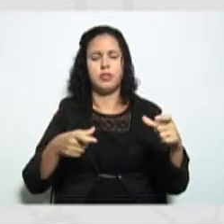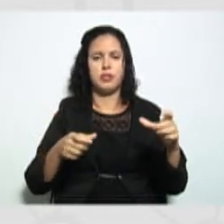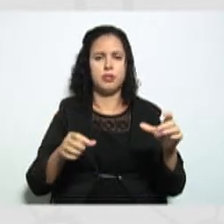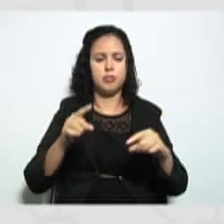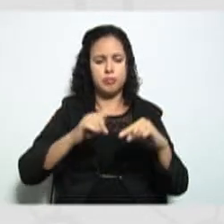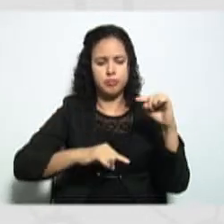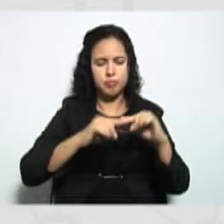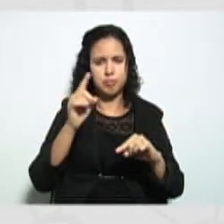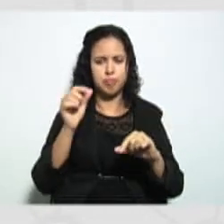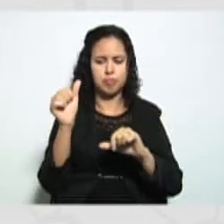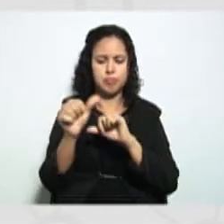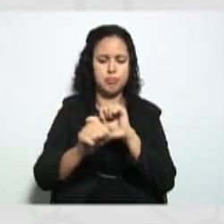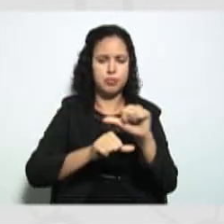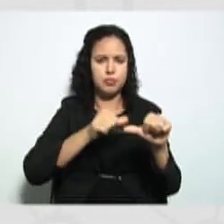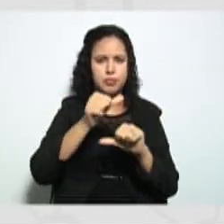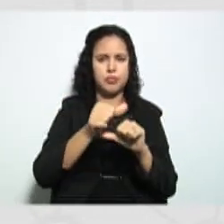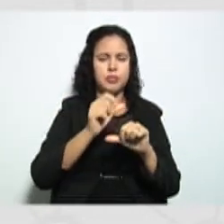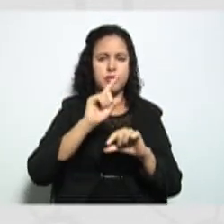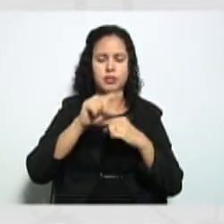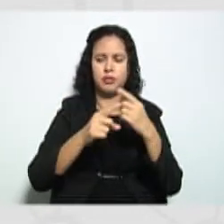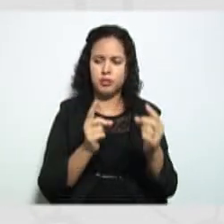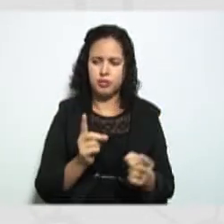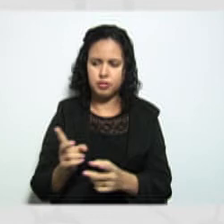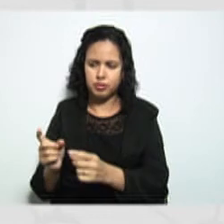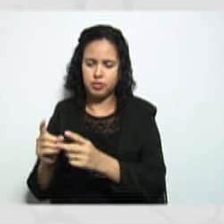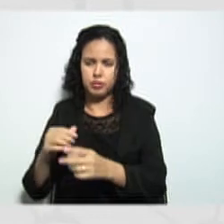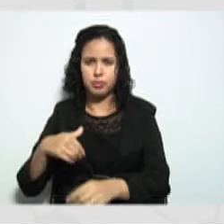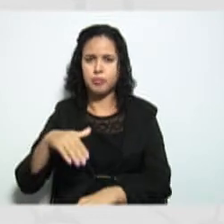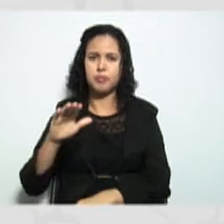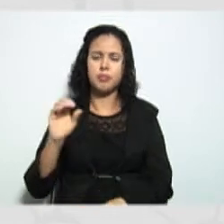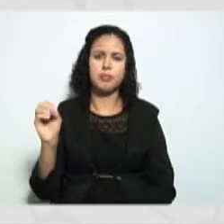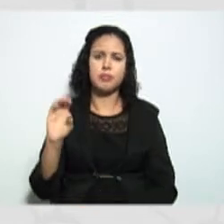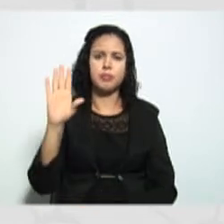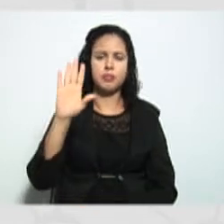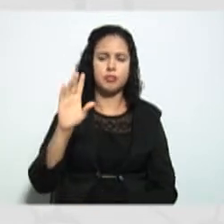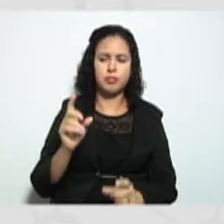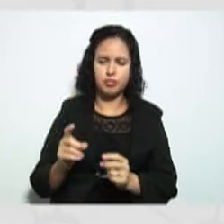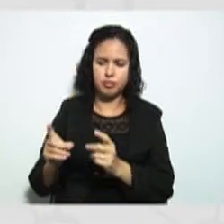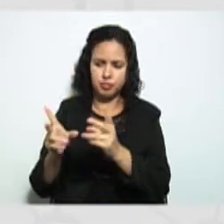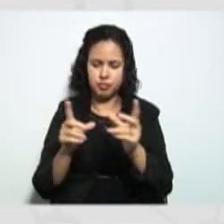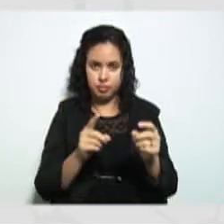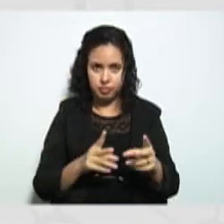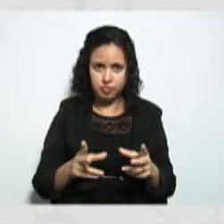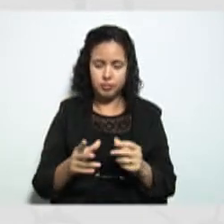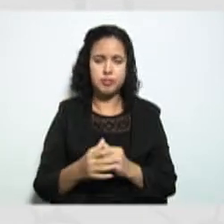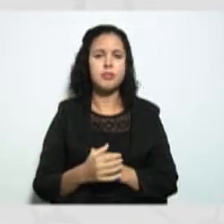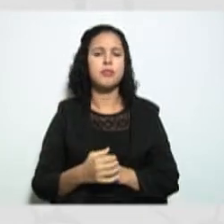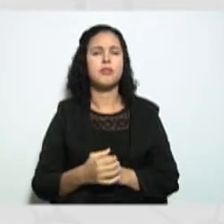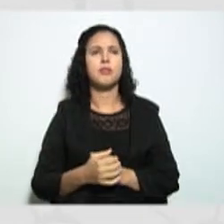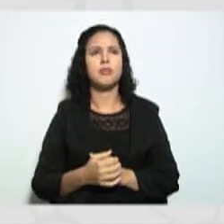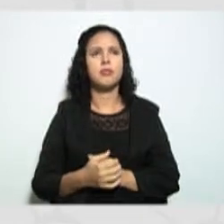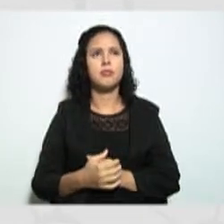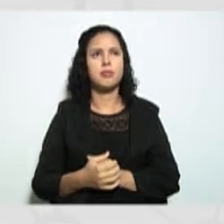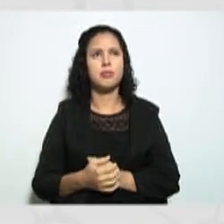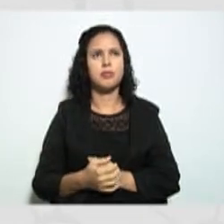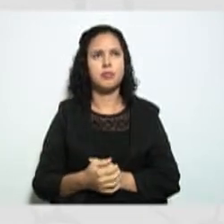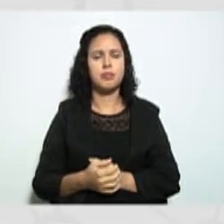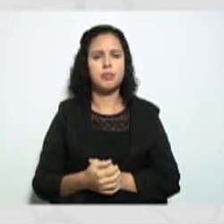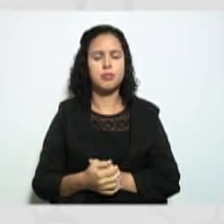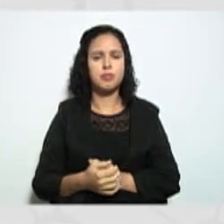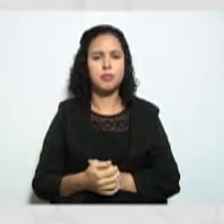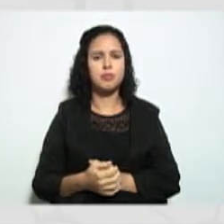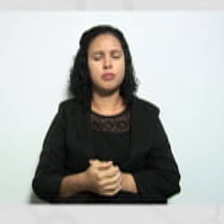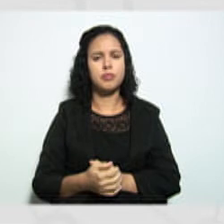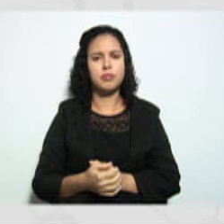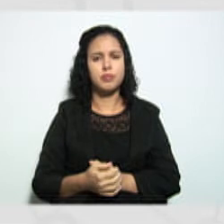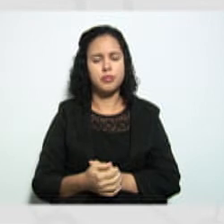elaborado, né, mais caro consegue ser vendido. Isso, a complexidade aumenta o preço, né? A aluna